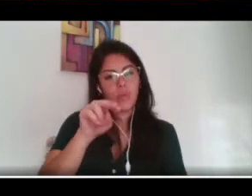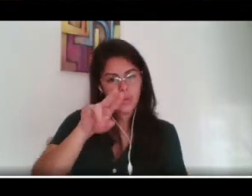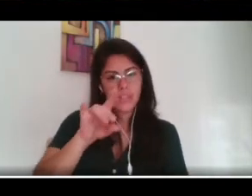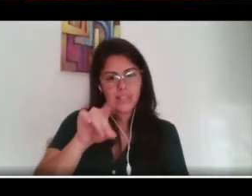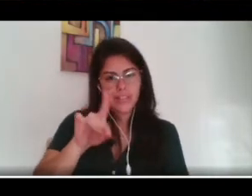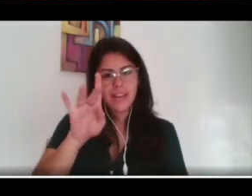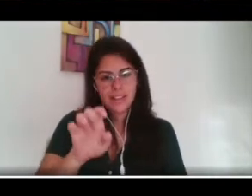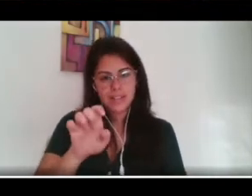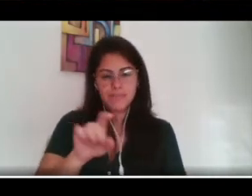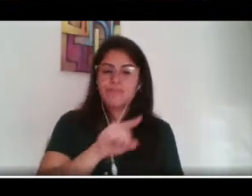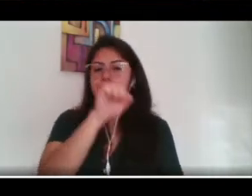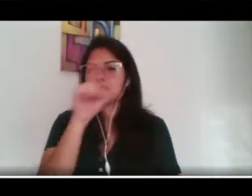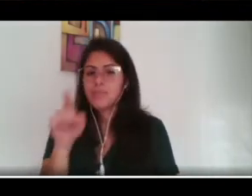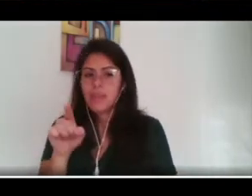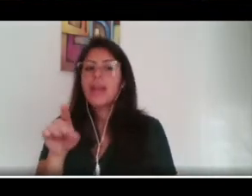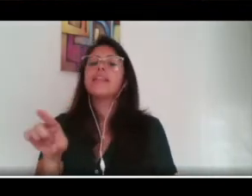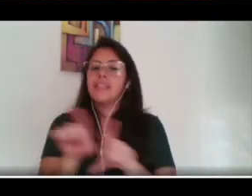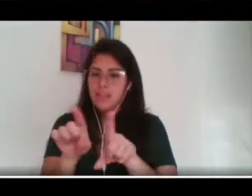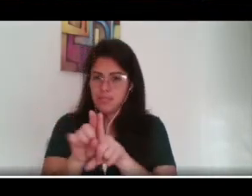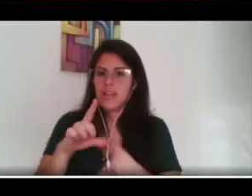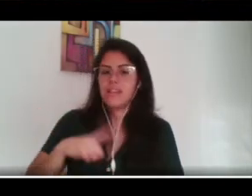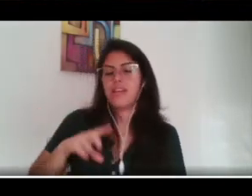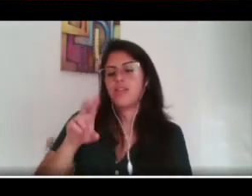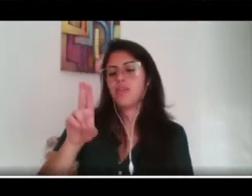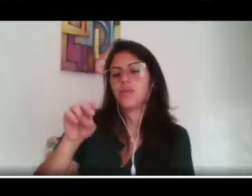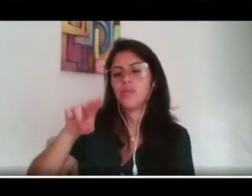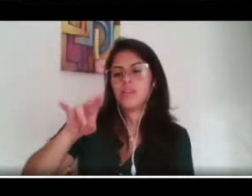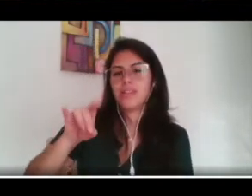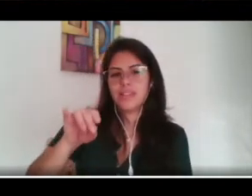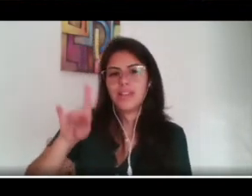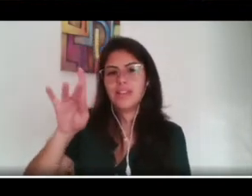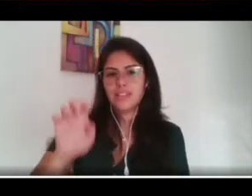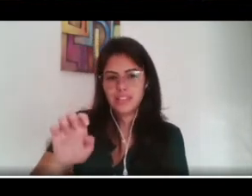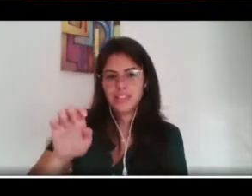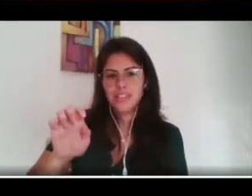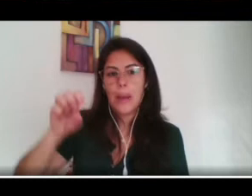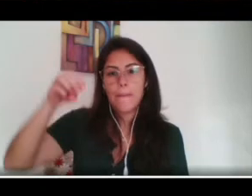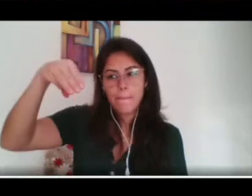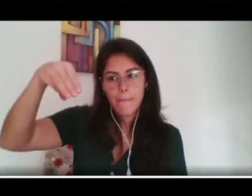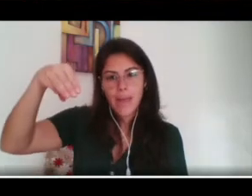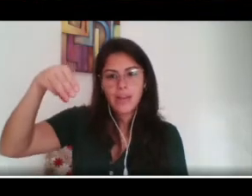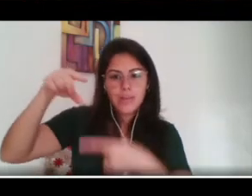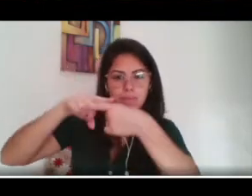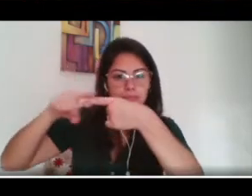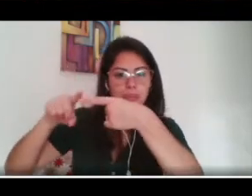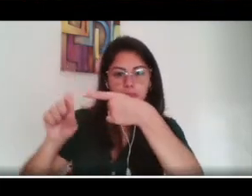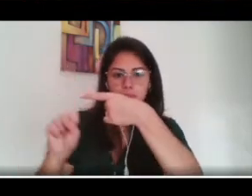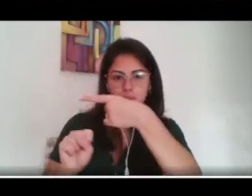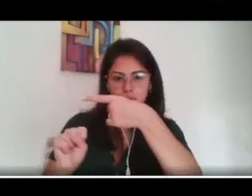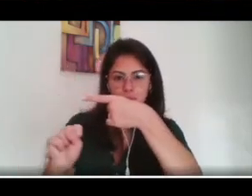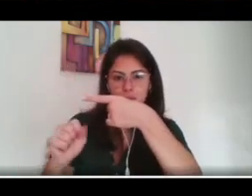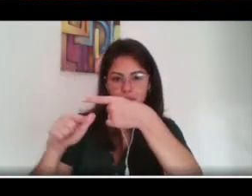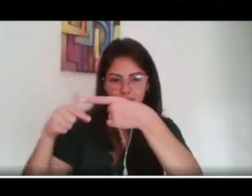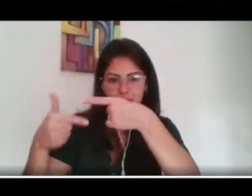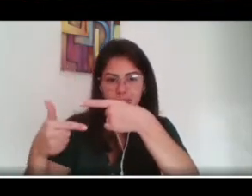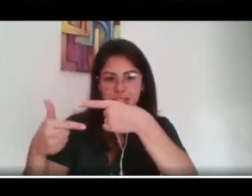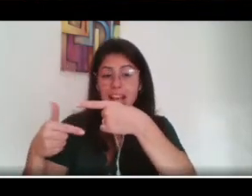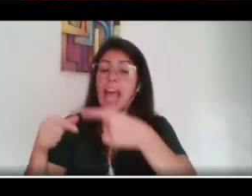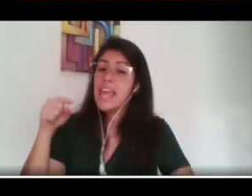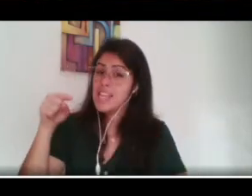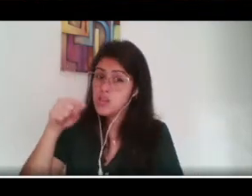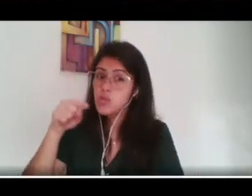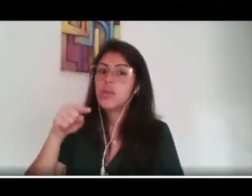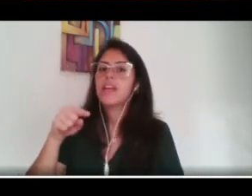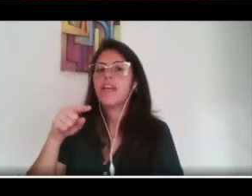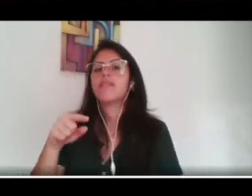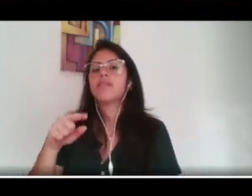essas unidades aqui, junto com a unidade do tempo, que vão definir a unidade da posição, né?